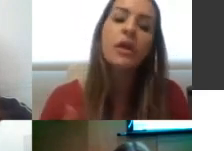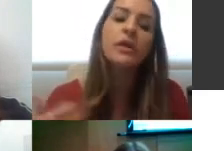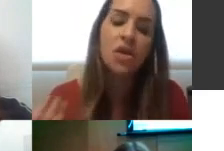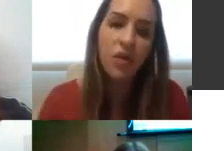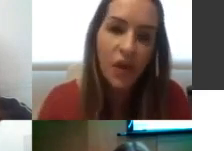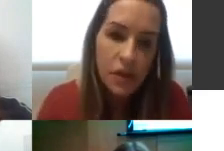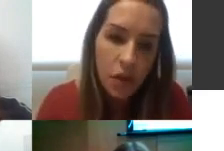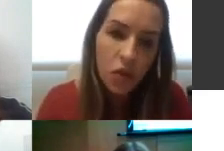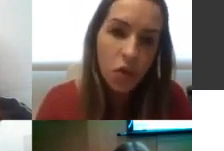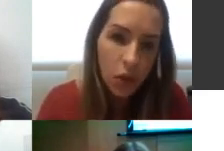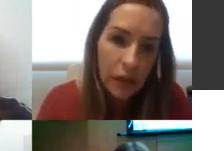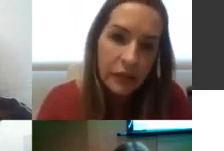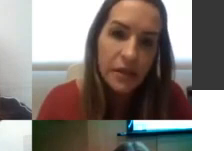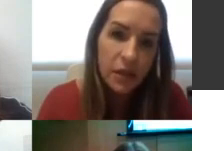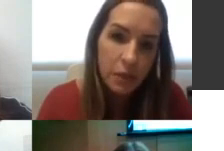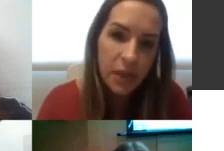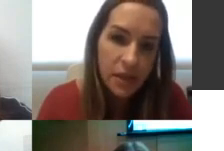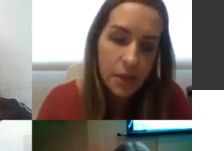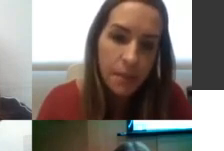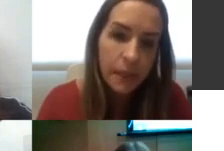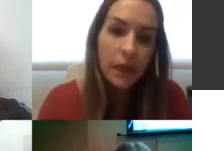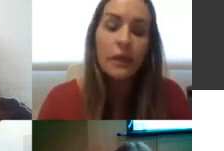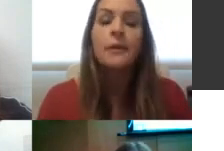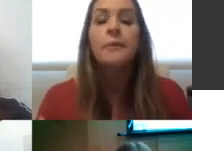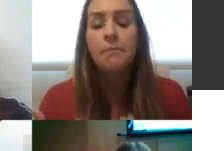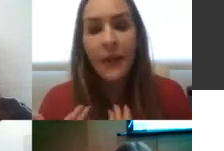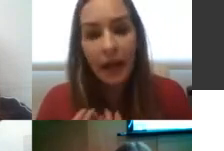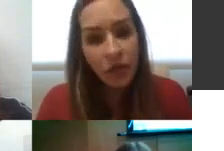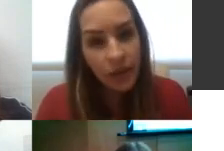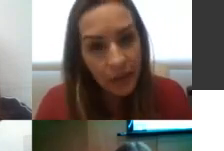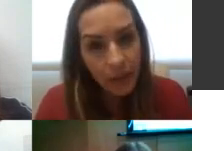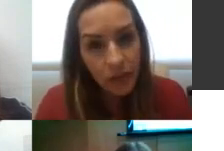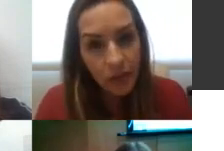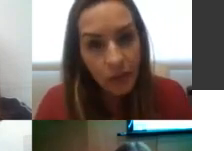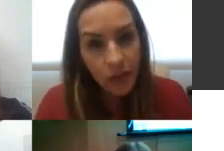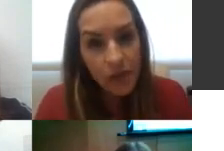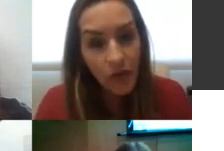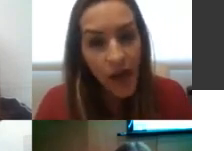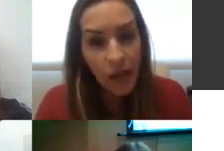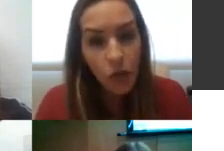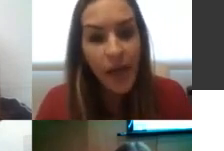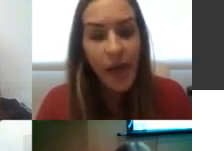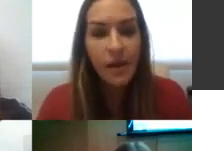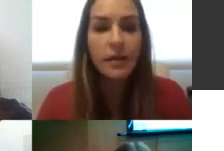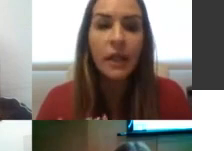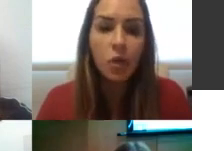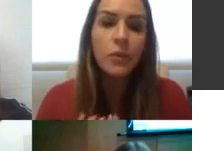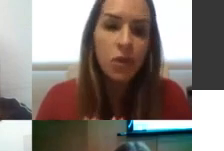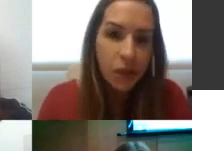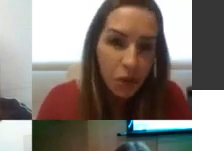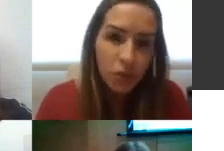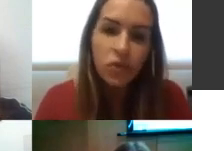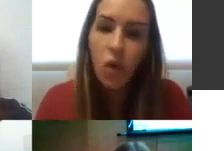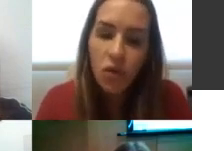e a gente vai fazer o controle dessa disseminação para o índice do tratamento diretamente observado é que no